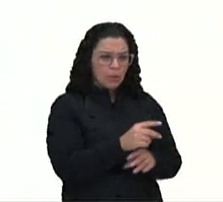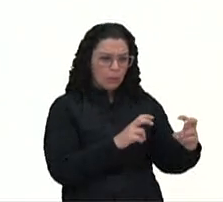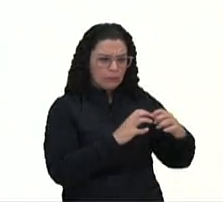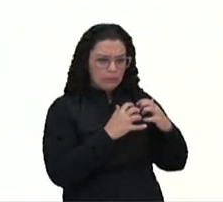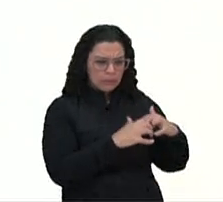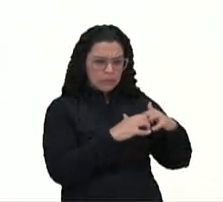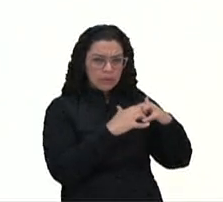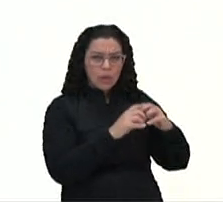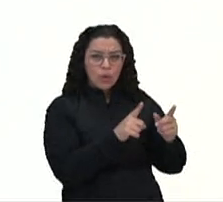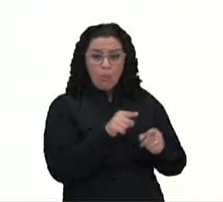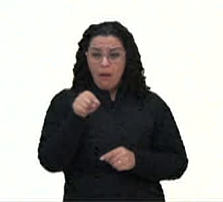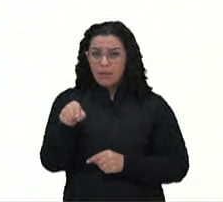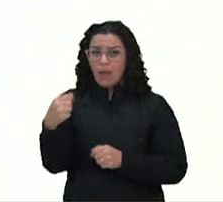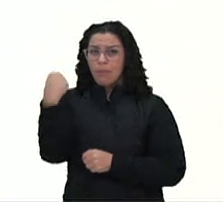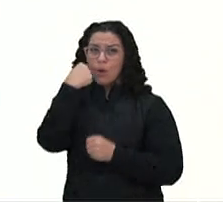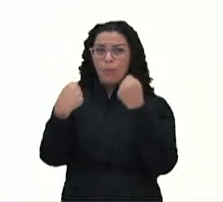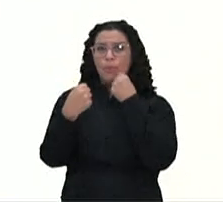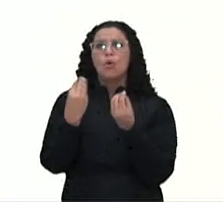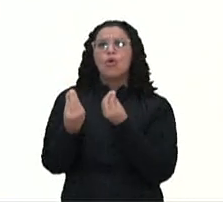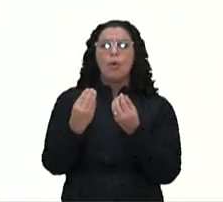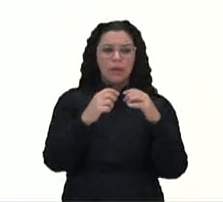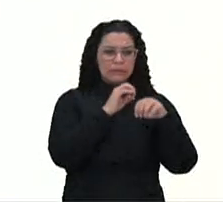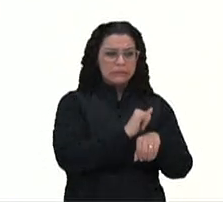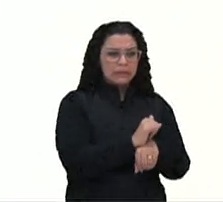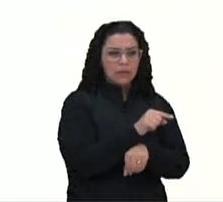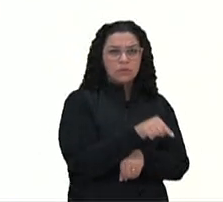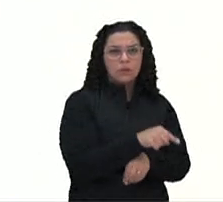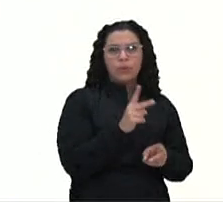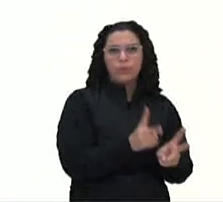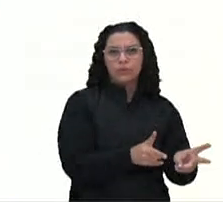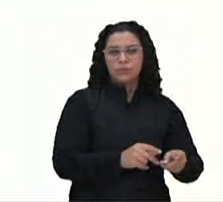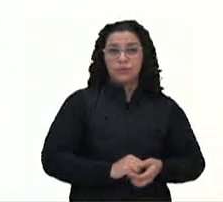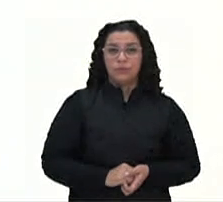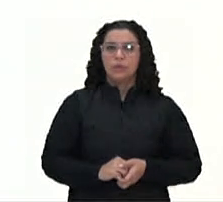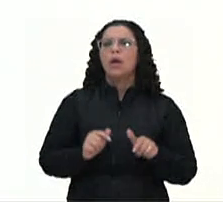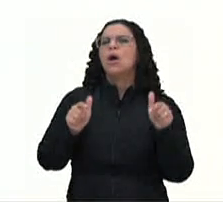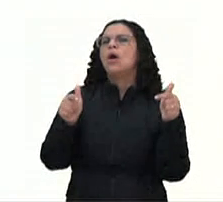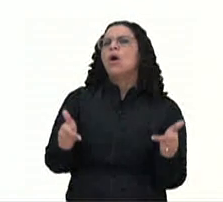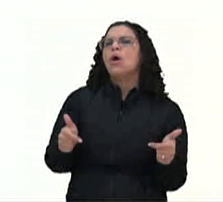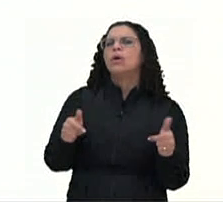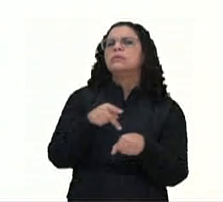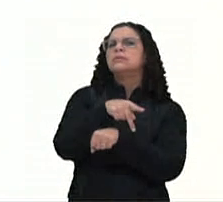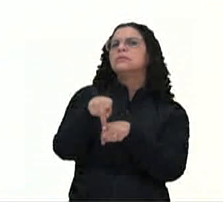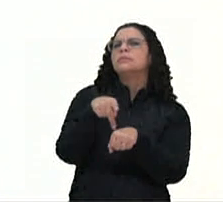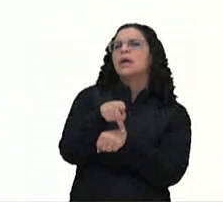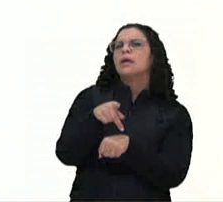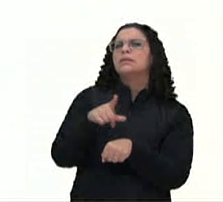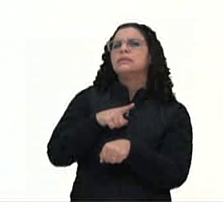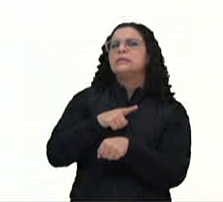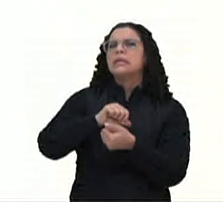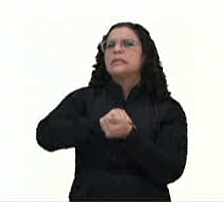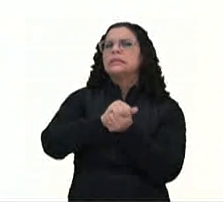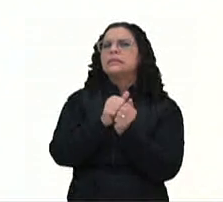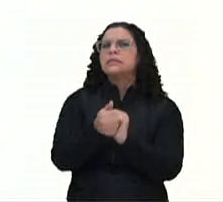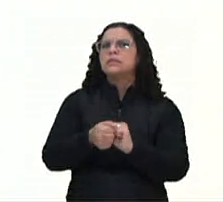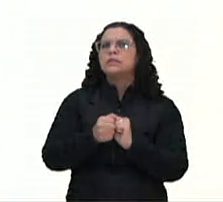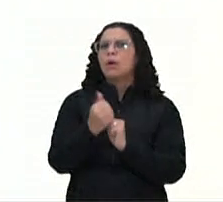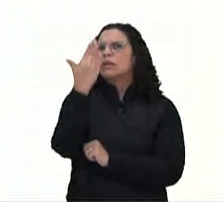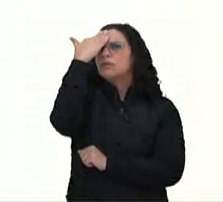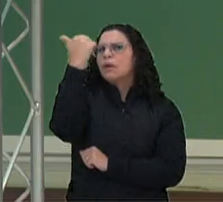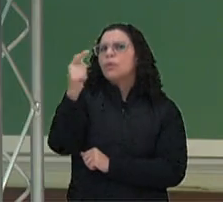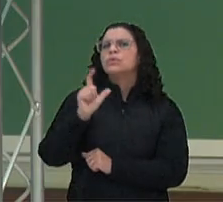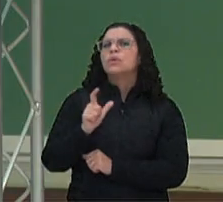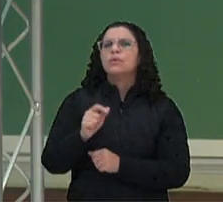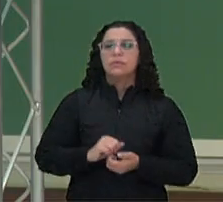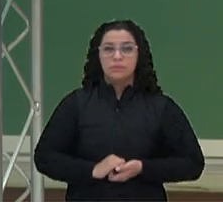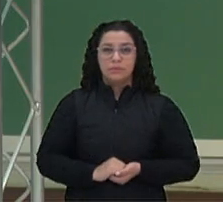depois de ter levado um soco na cabeça. E em quais países que esse esporte tem se tornado muito popular?